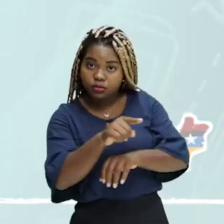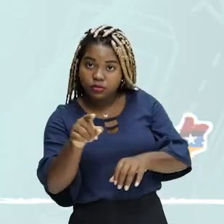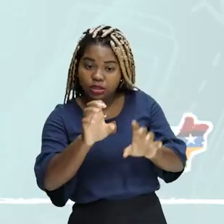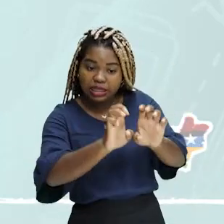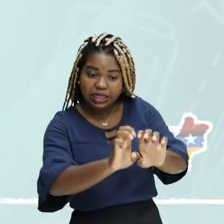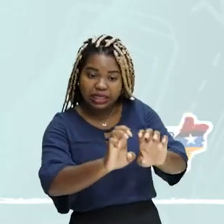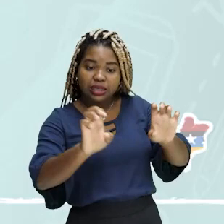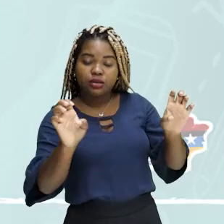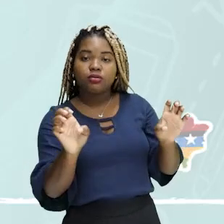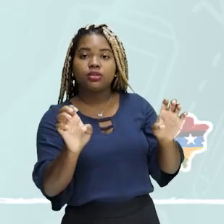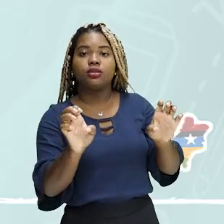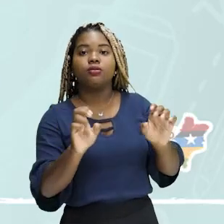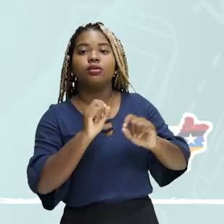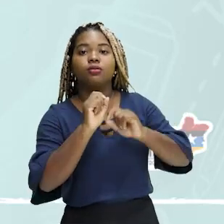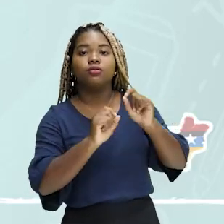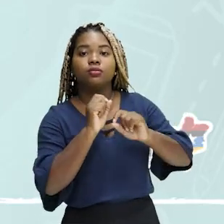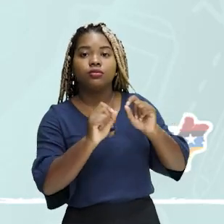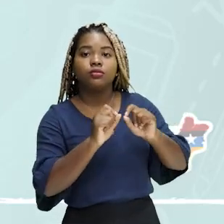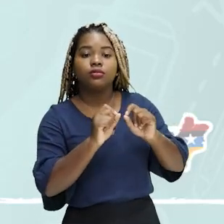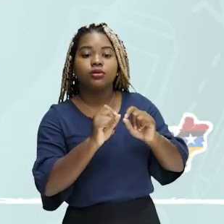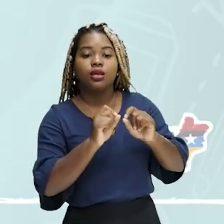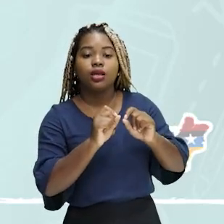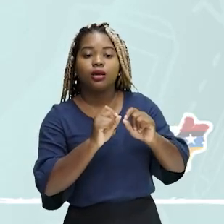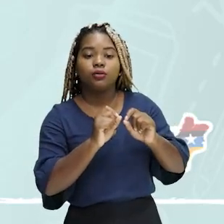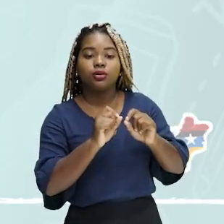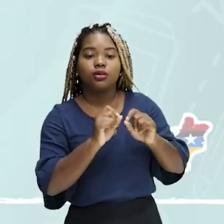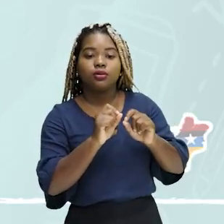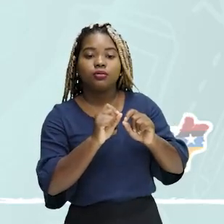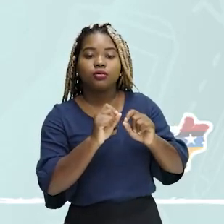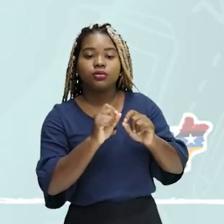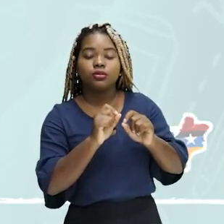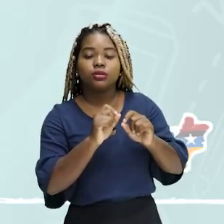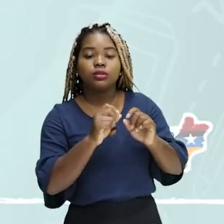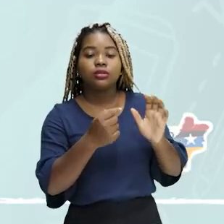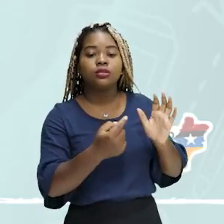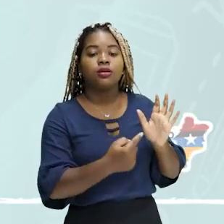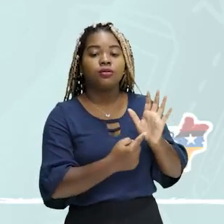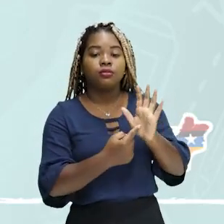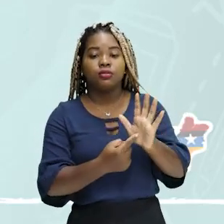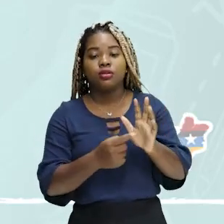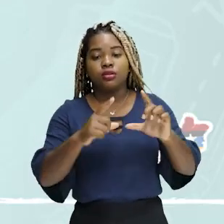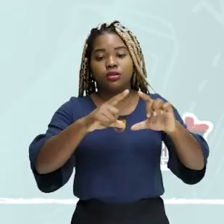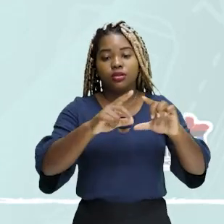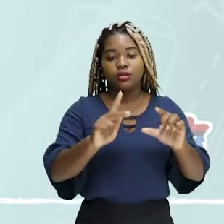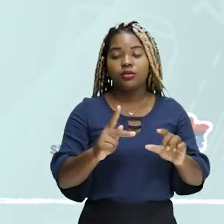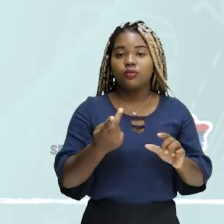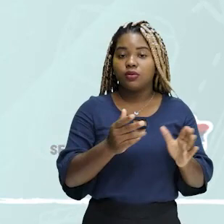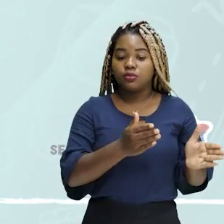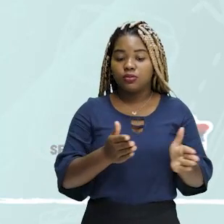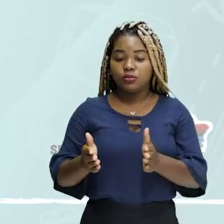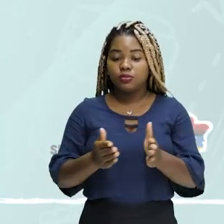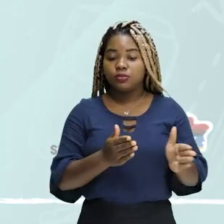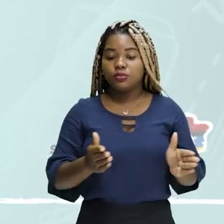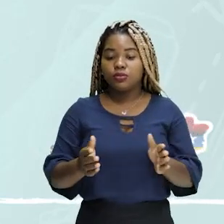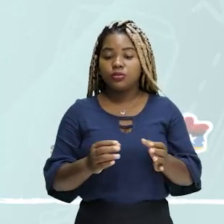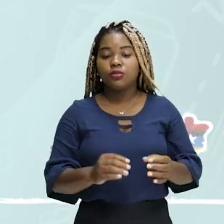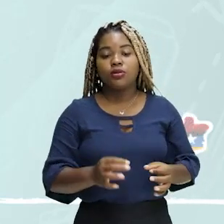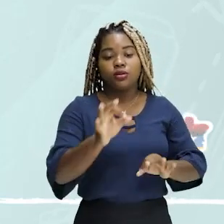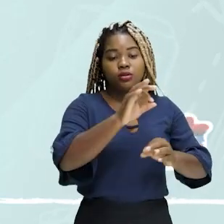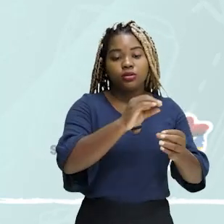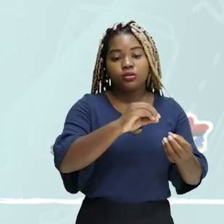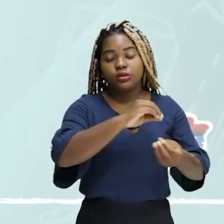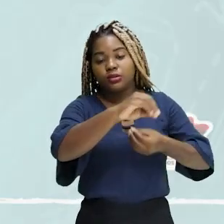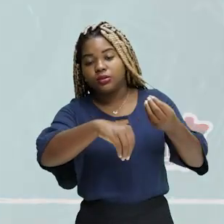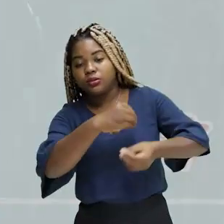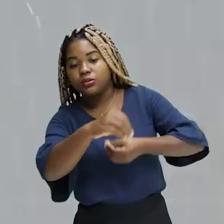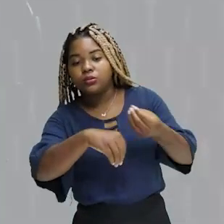equação termoquímica é a equação química que apresenta o ΔH do processo, né? Se o processo está